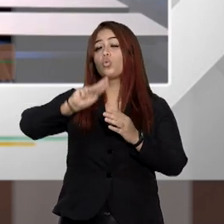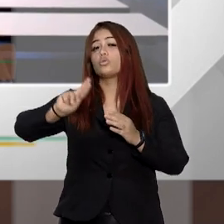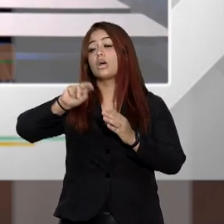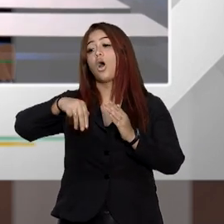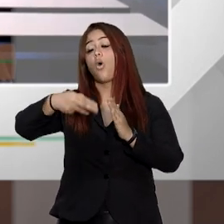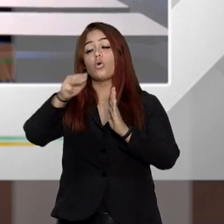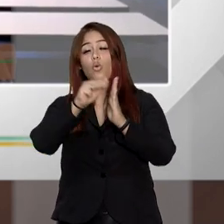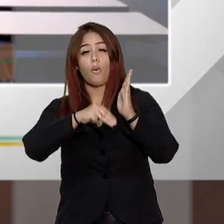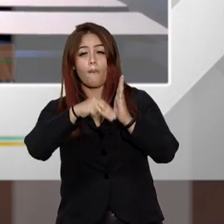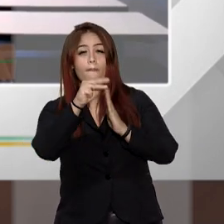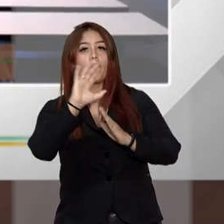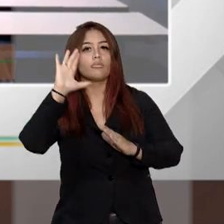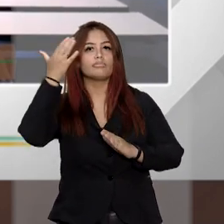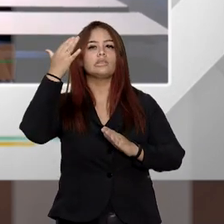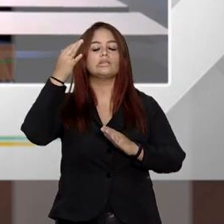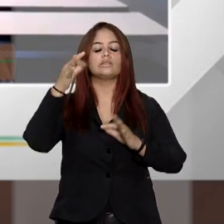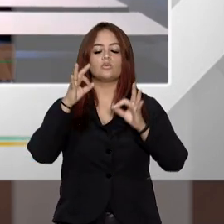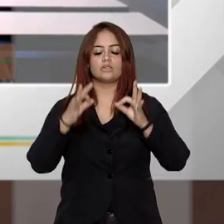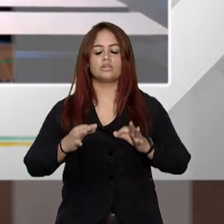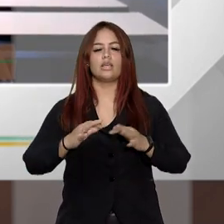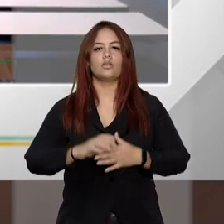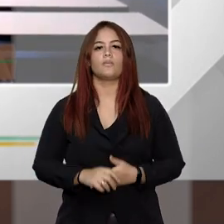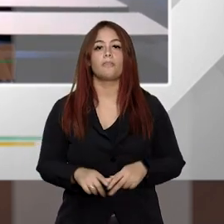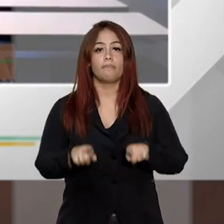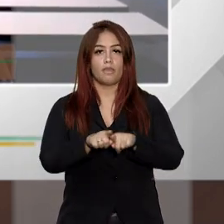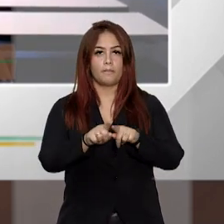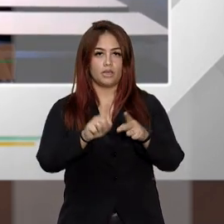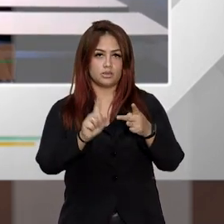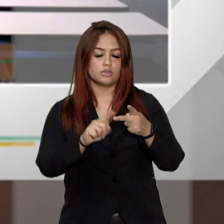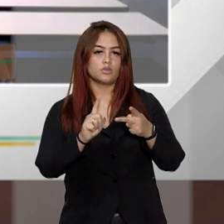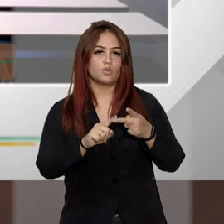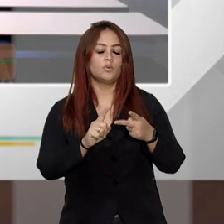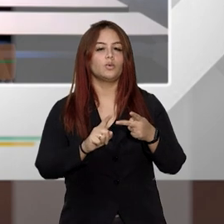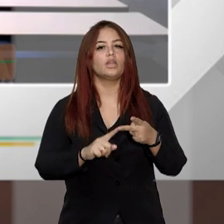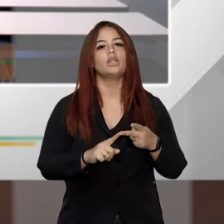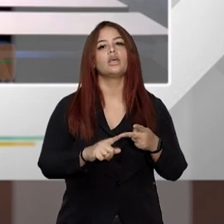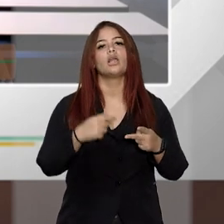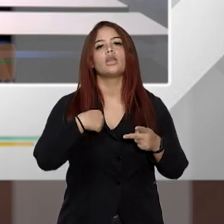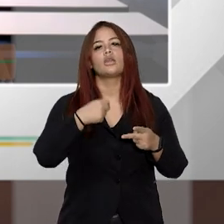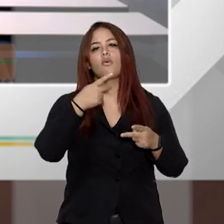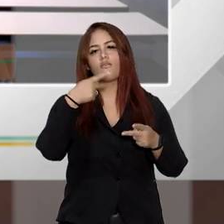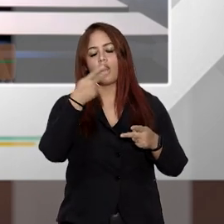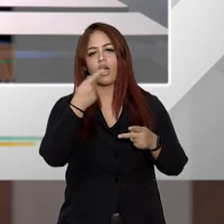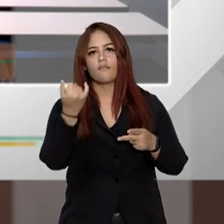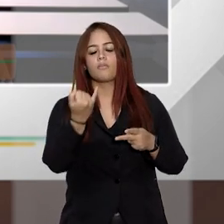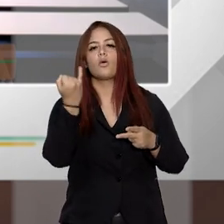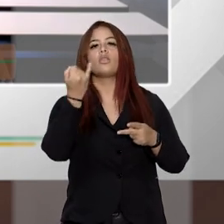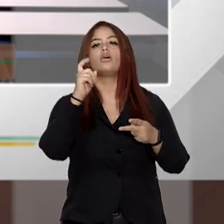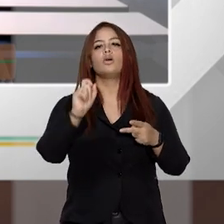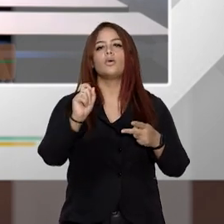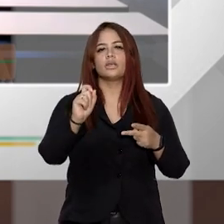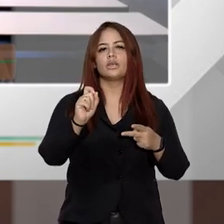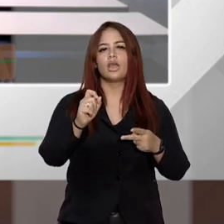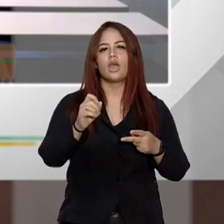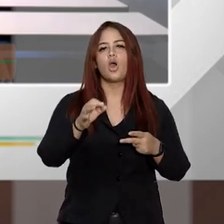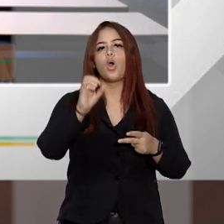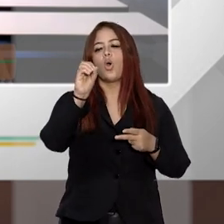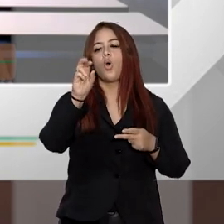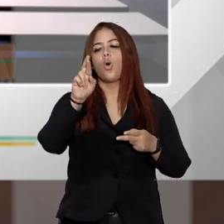de resolução consensual. Uma segunda característica que eu colocaria em relevo seria